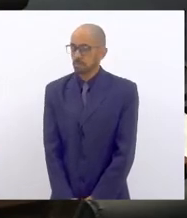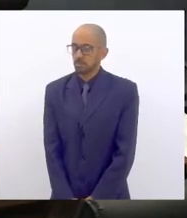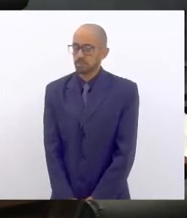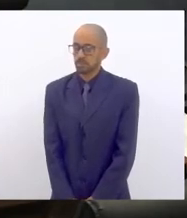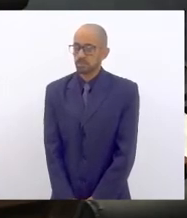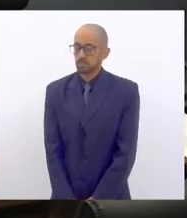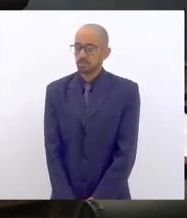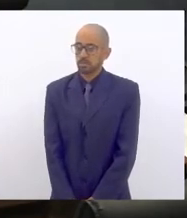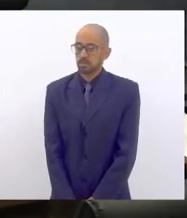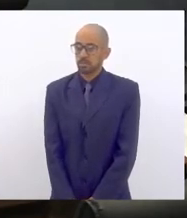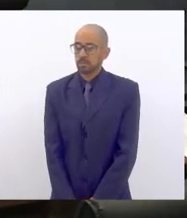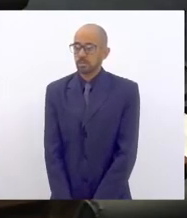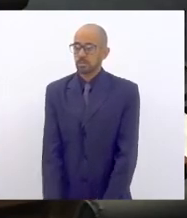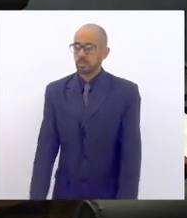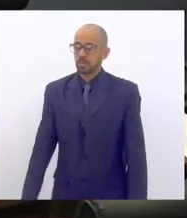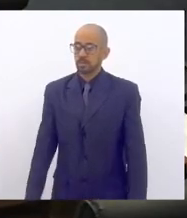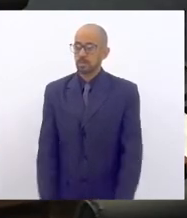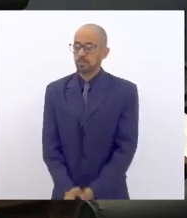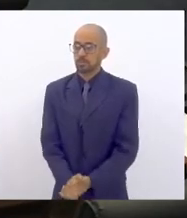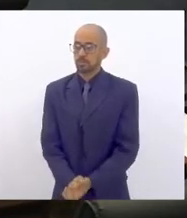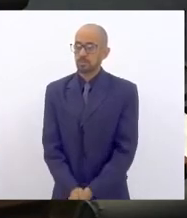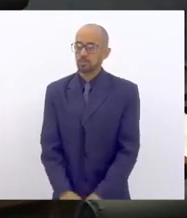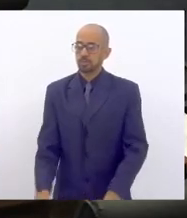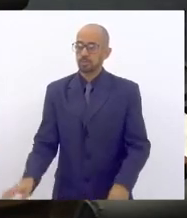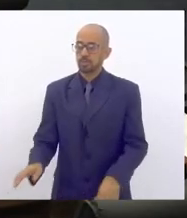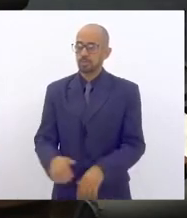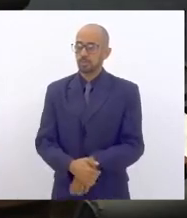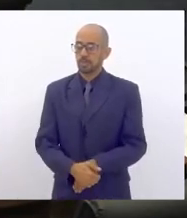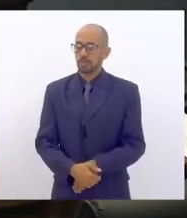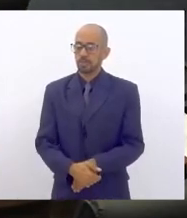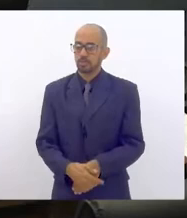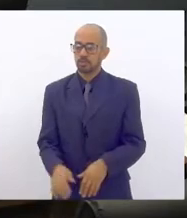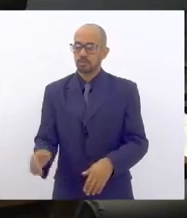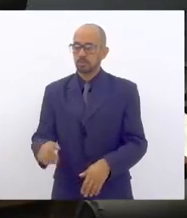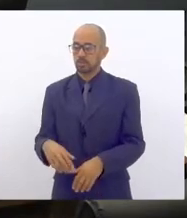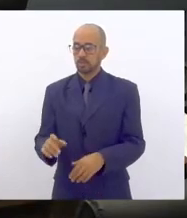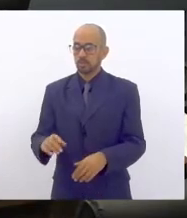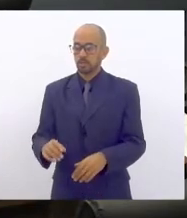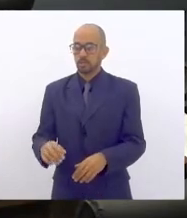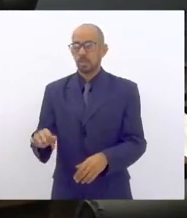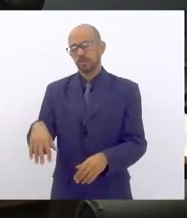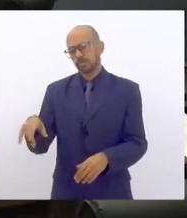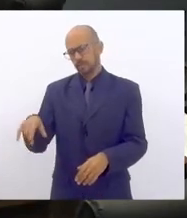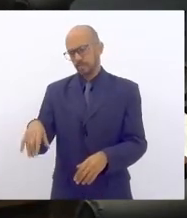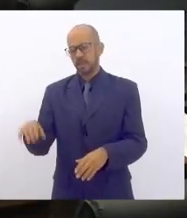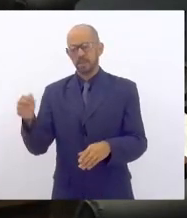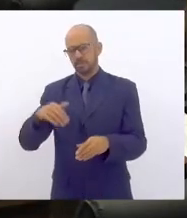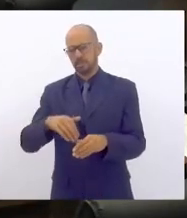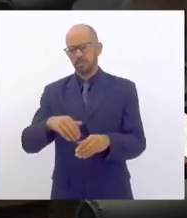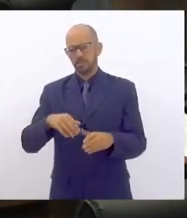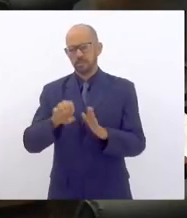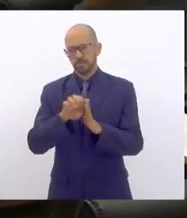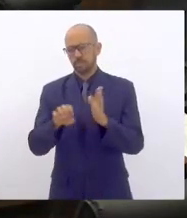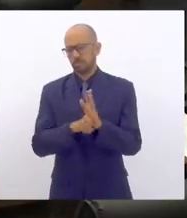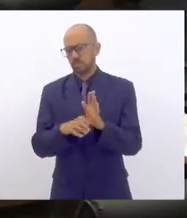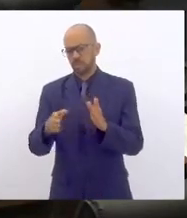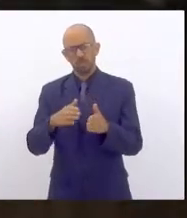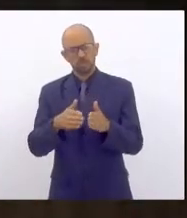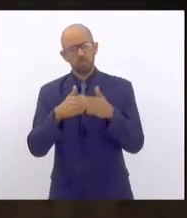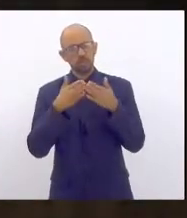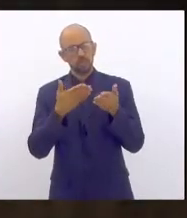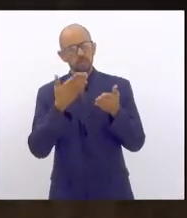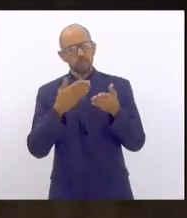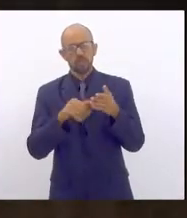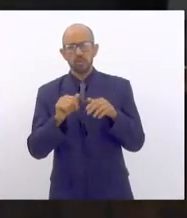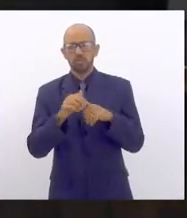Presidente, quem botou as emendas? Vamos as emendas. Negociar. Presidente, pedi então a Vossa Excelência que